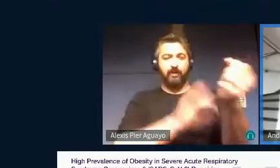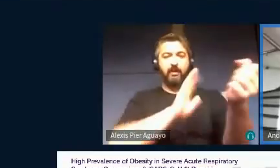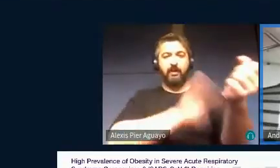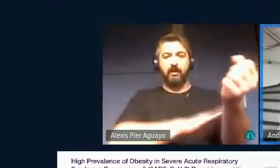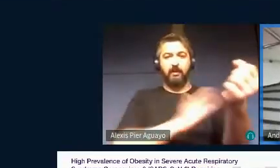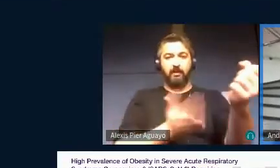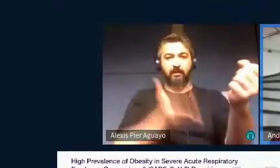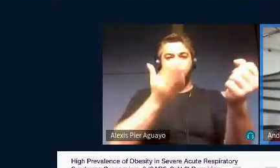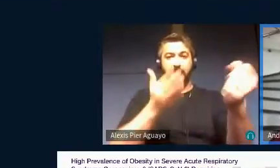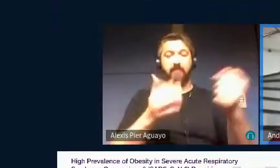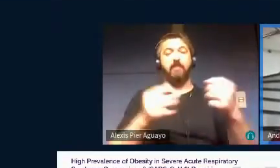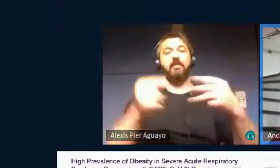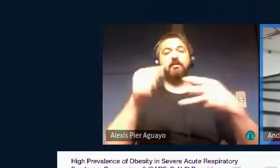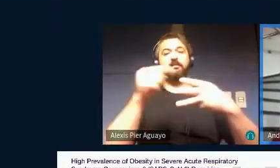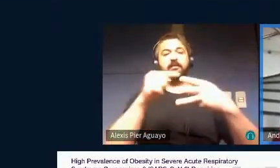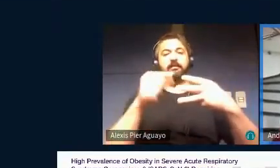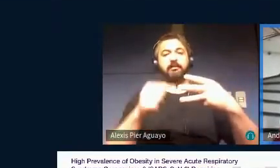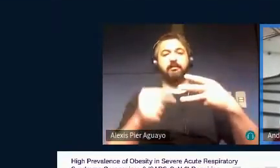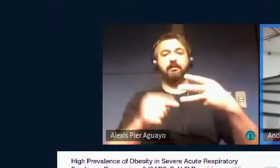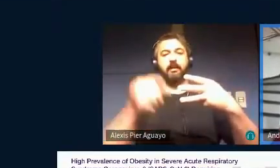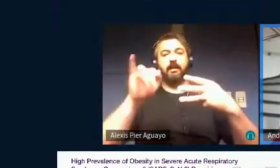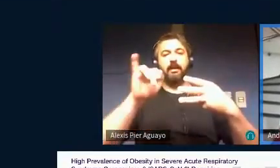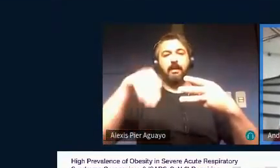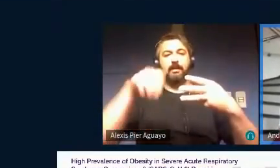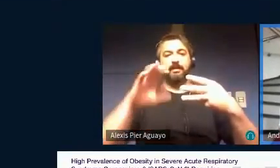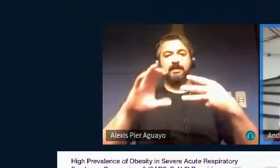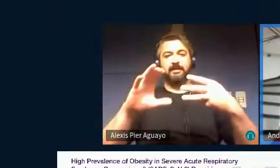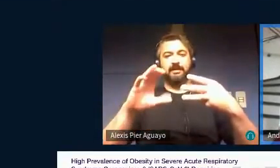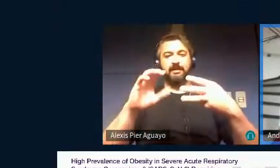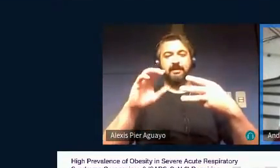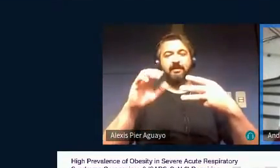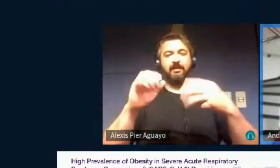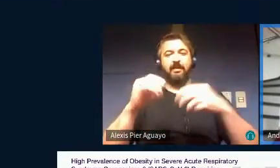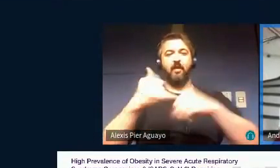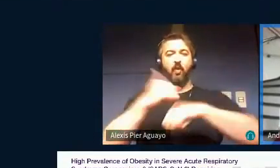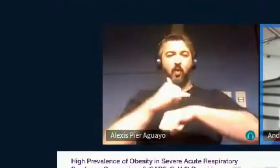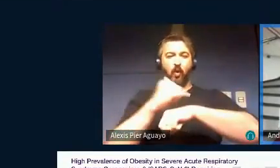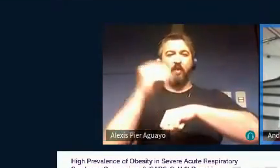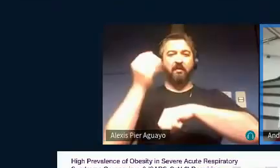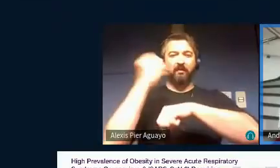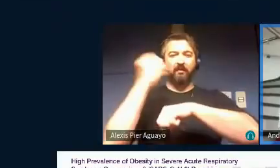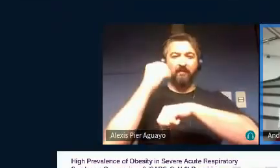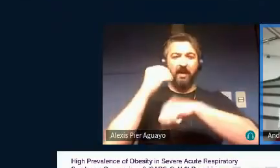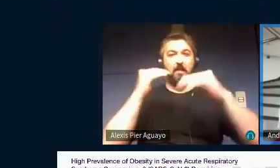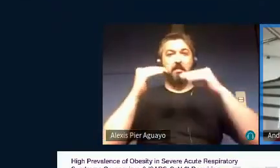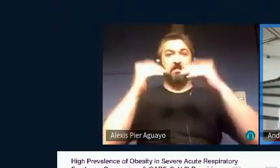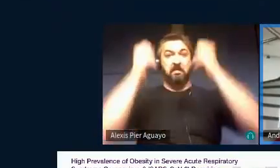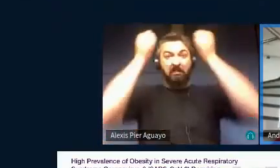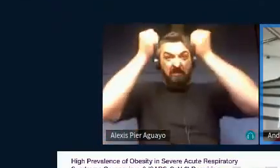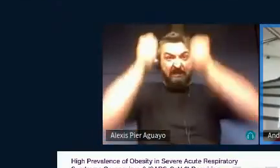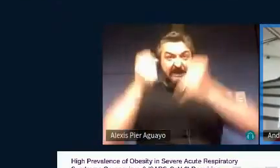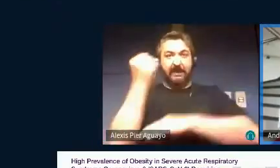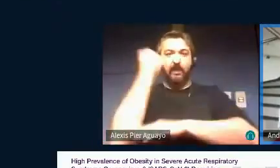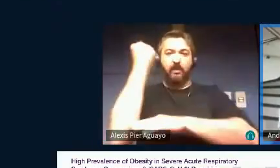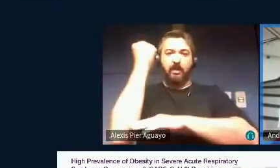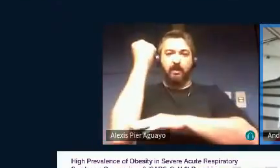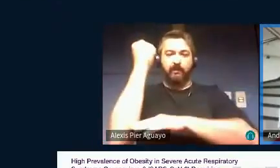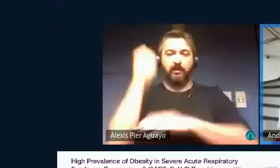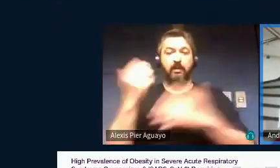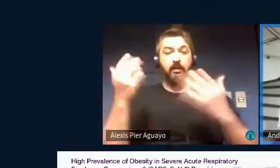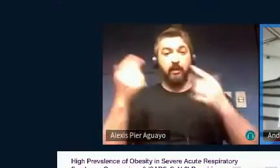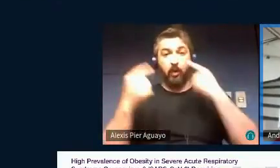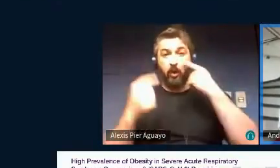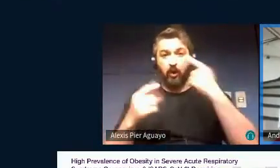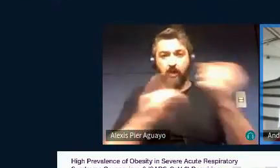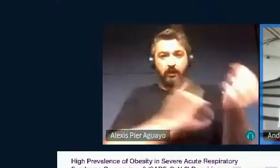os 3 níveis de IMC. E o que ficou muito claro, não sei se vocês conseguem ver nesses números aqui, é que, por exemplo, o diabetes,